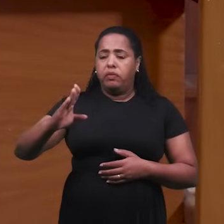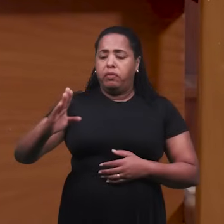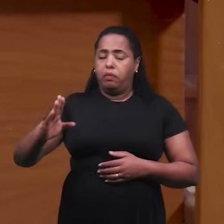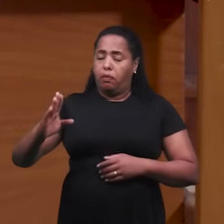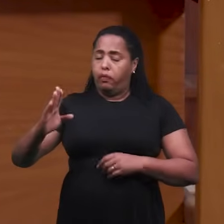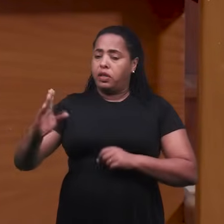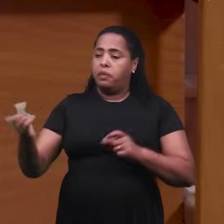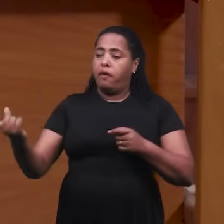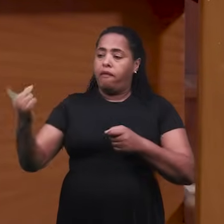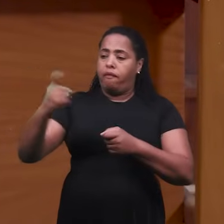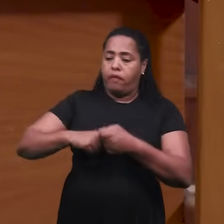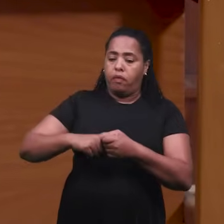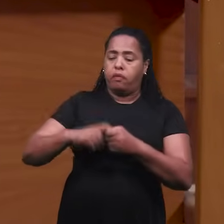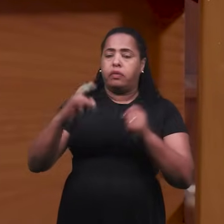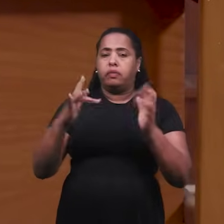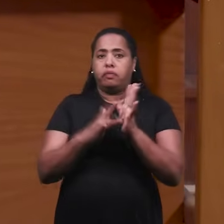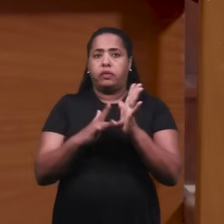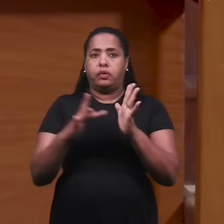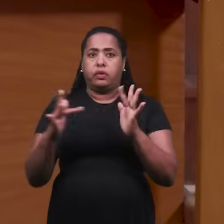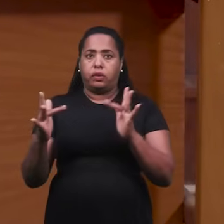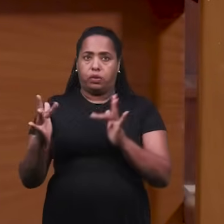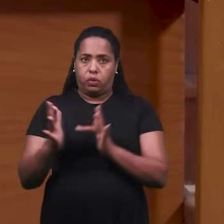do Senhor Jesus,